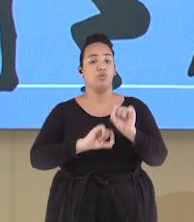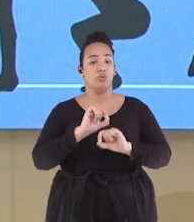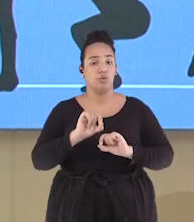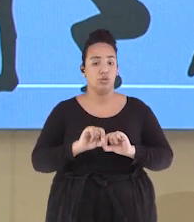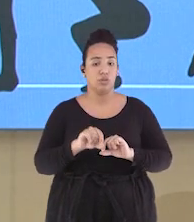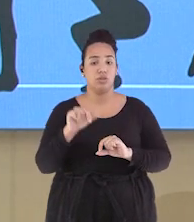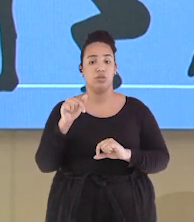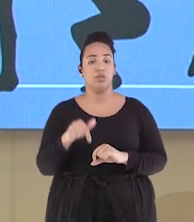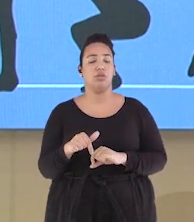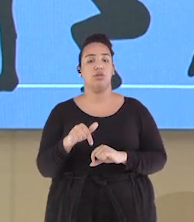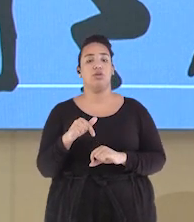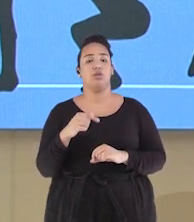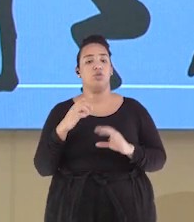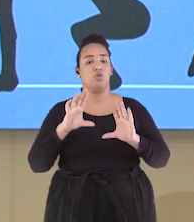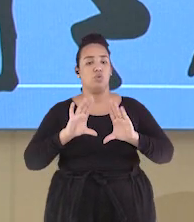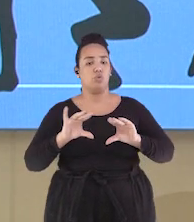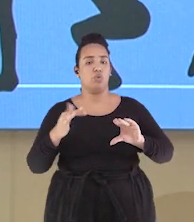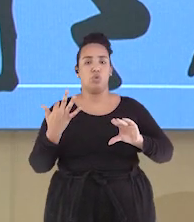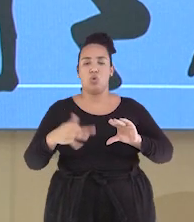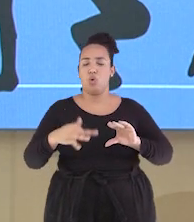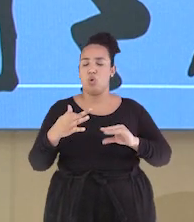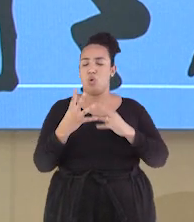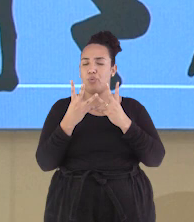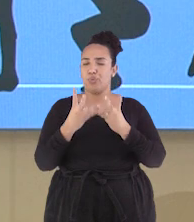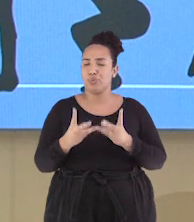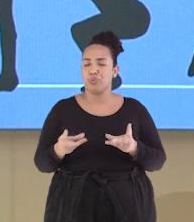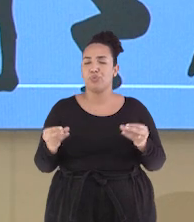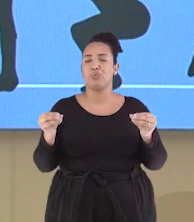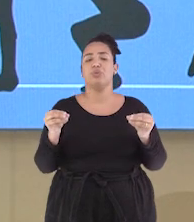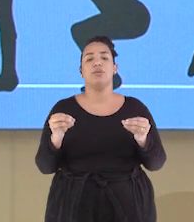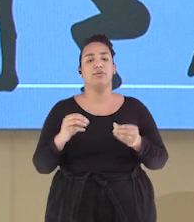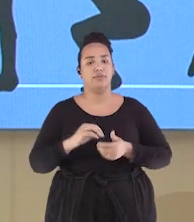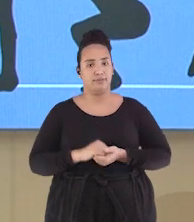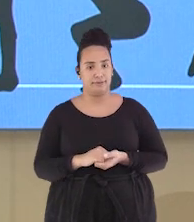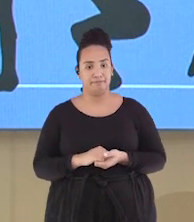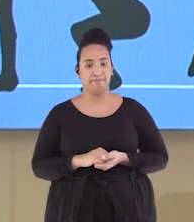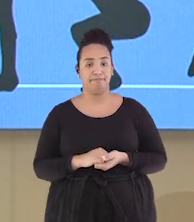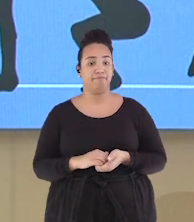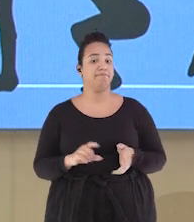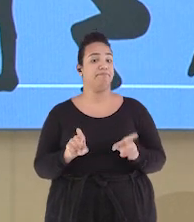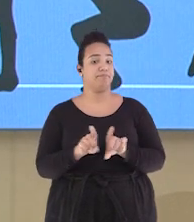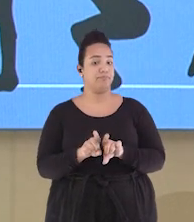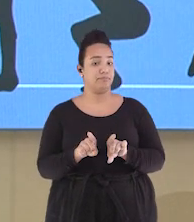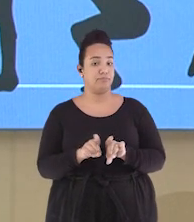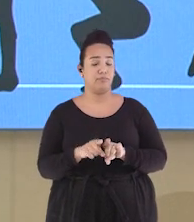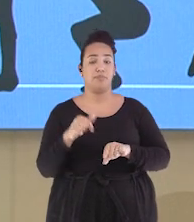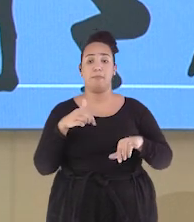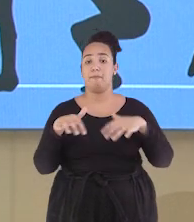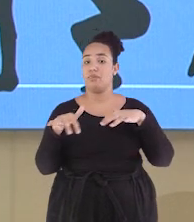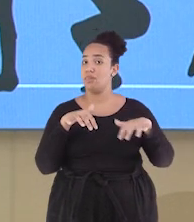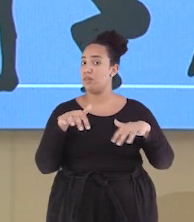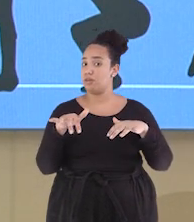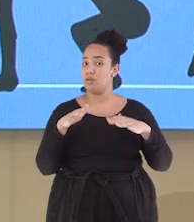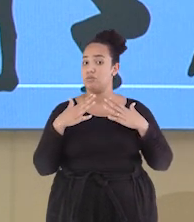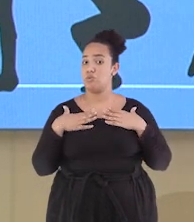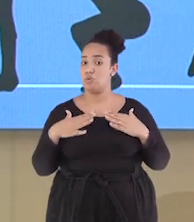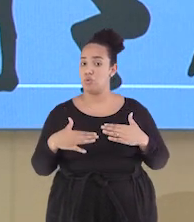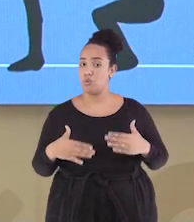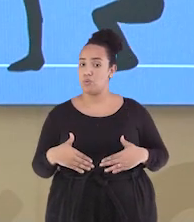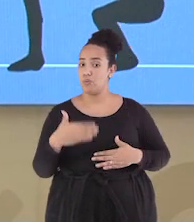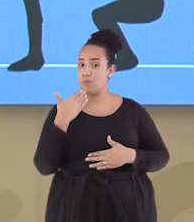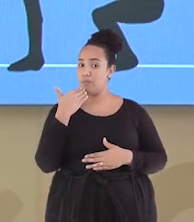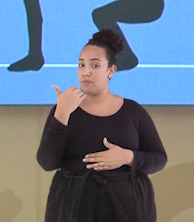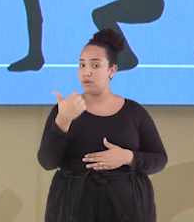dores tensionais, pós-treino e relaxamento muscular, além de aumentar a mobilidade das